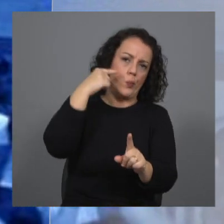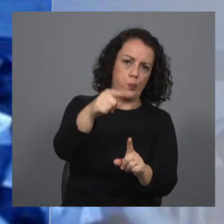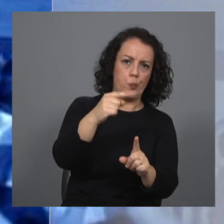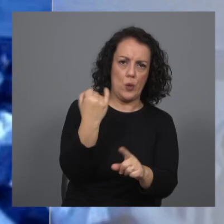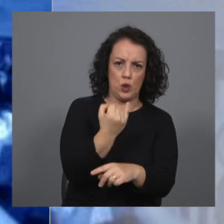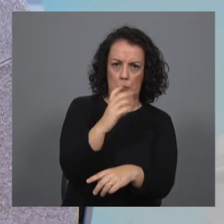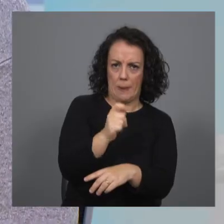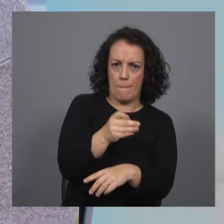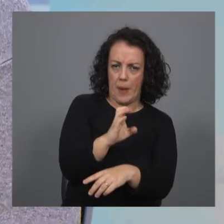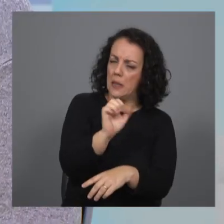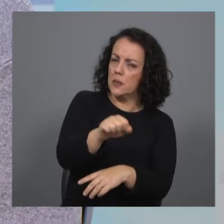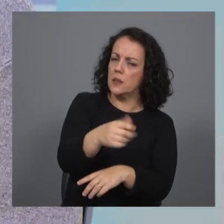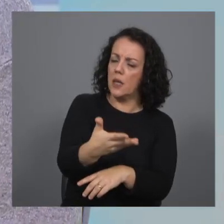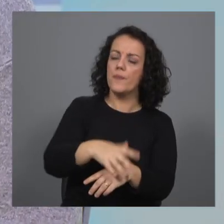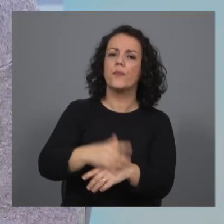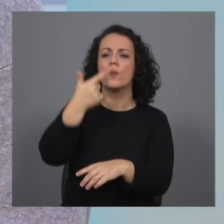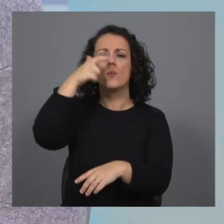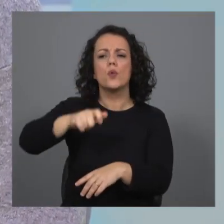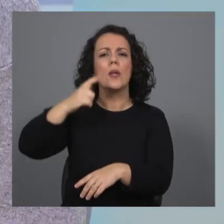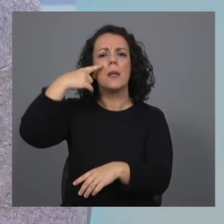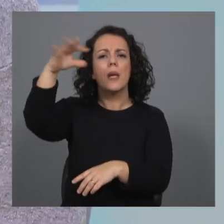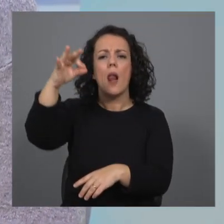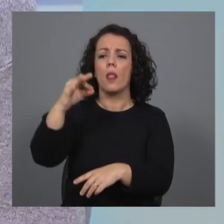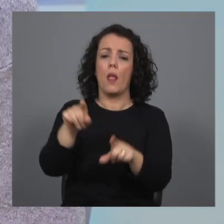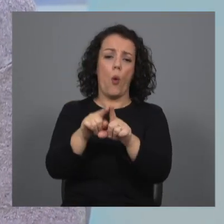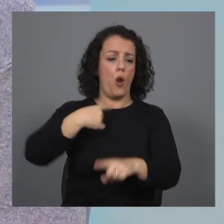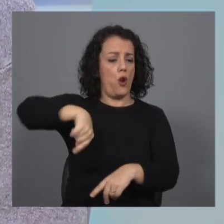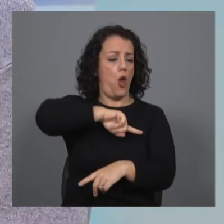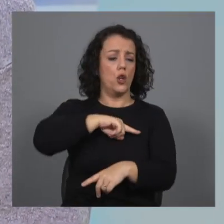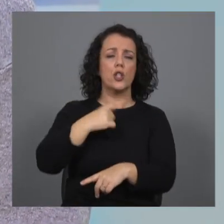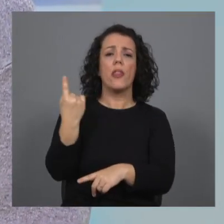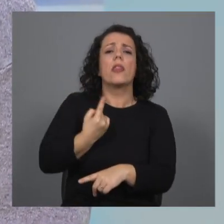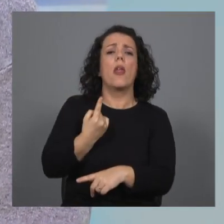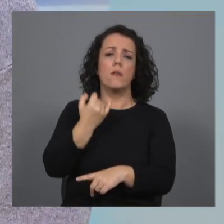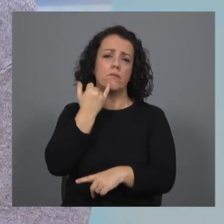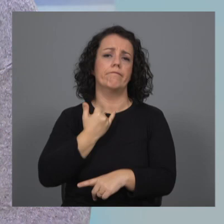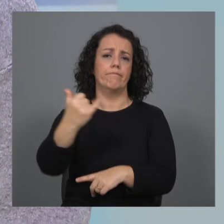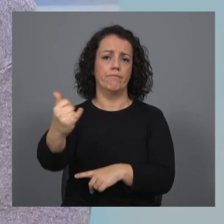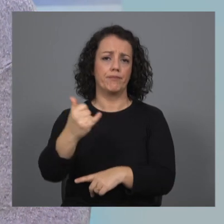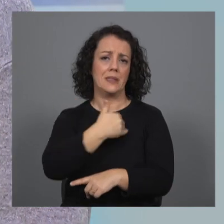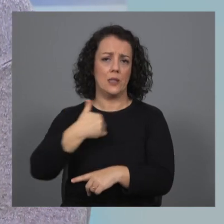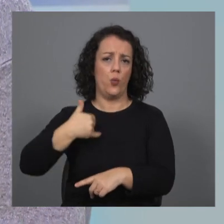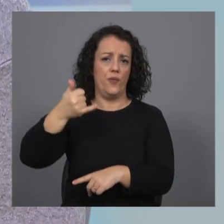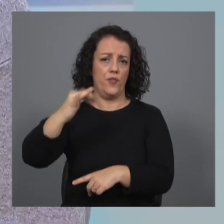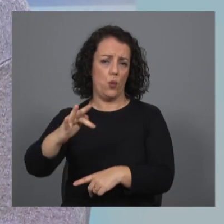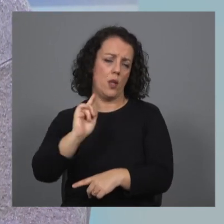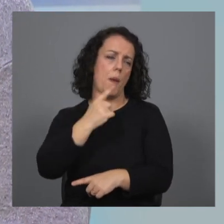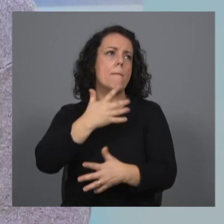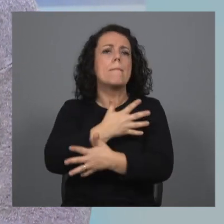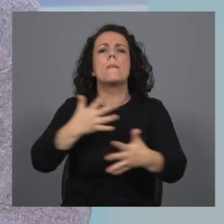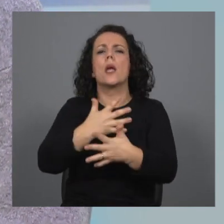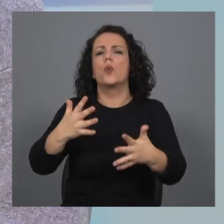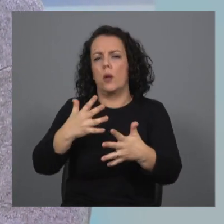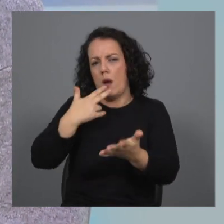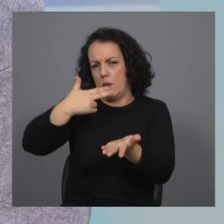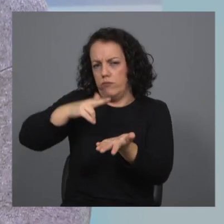Portanto, qualquer imigrante, como qualquer um de nós, aquilo que deve sempre fazer é contactar a linha Saúde 24 e na grande maioria, quer dizer, isso